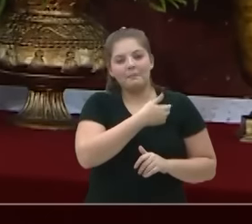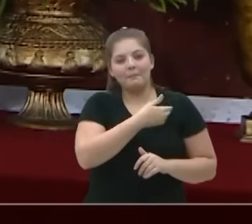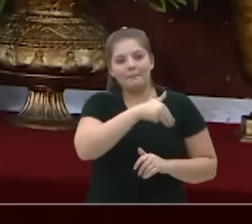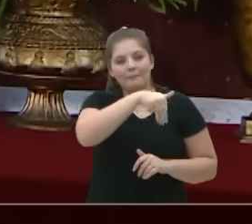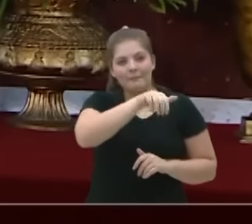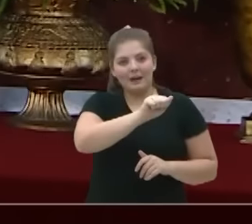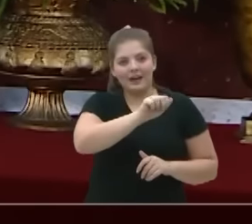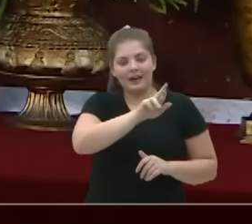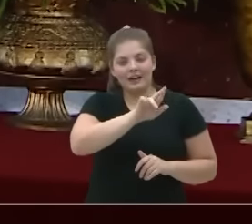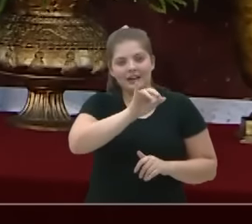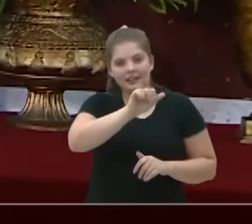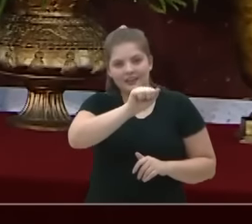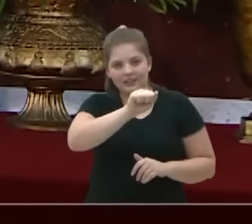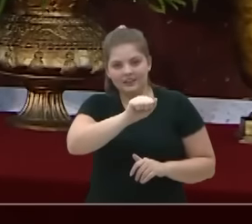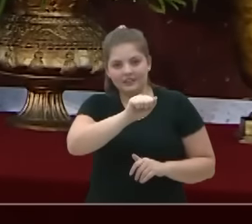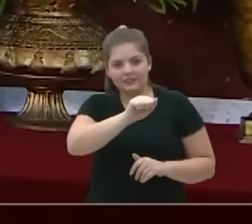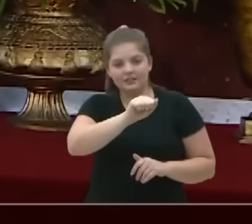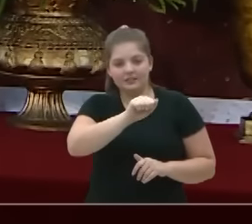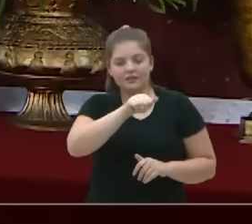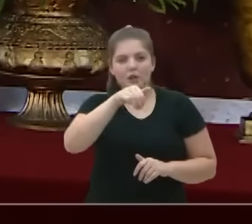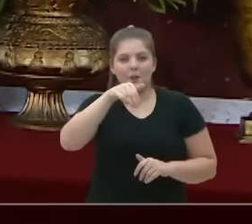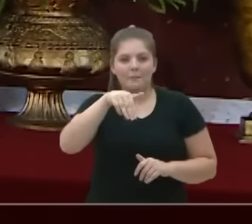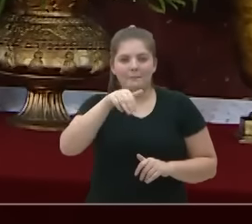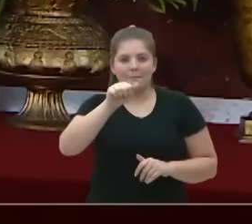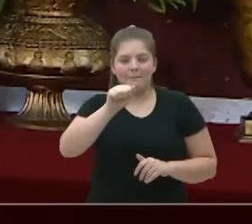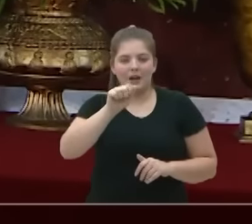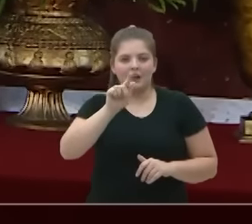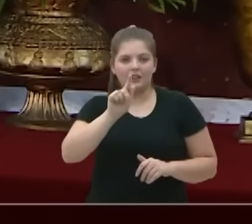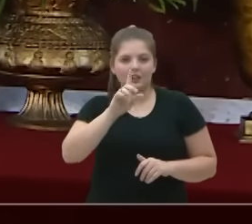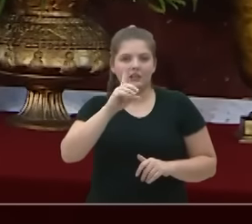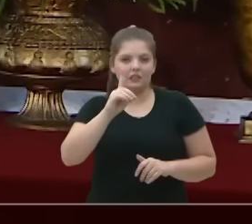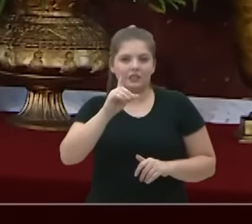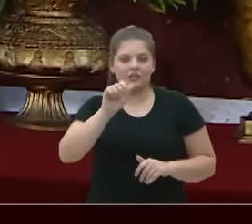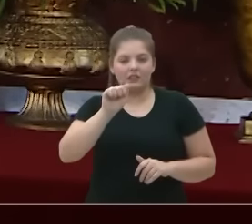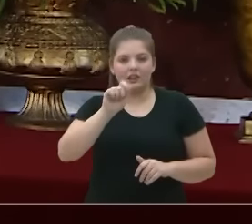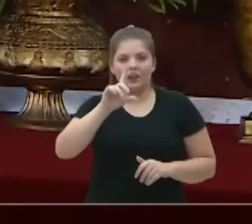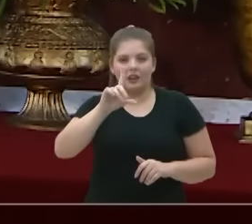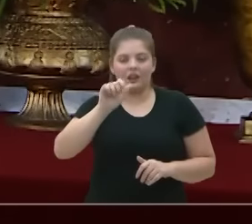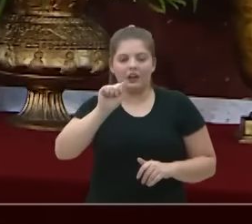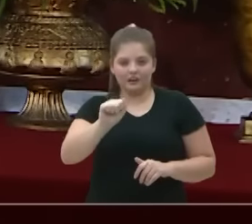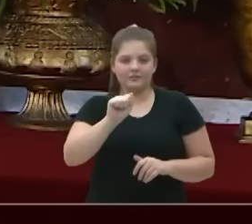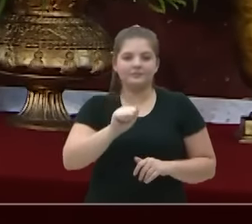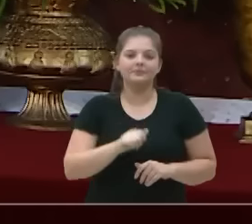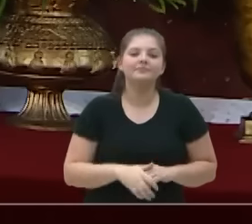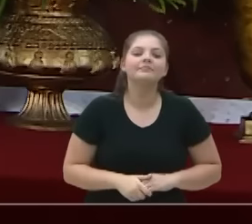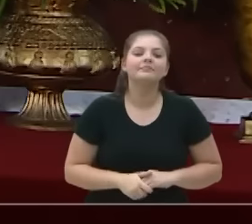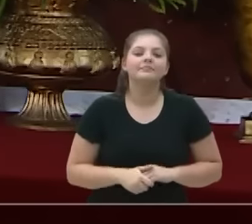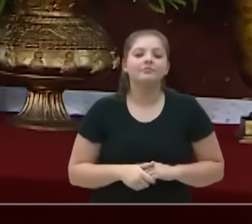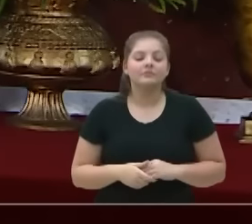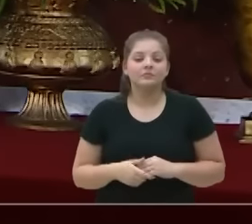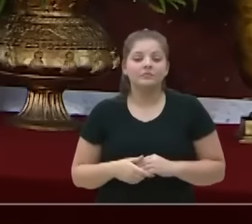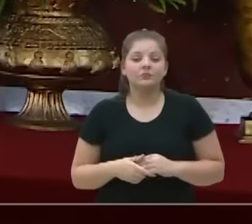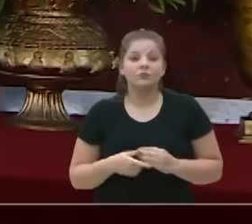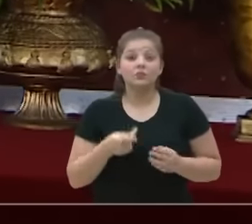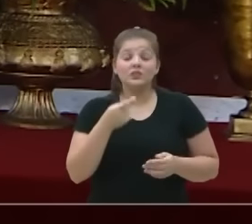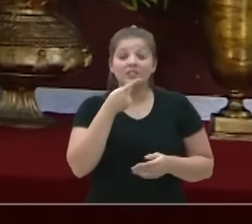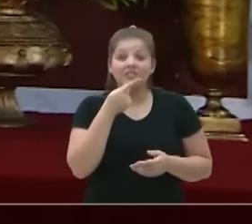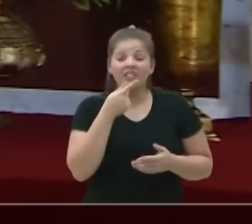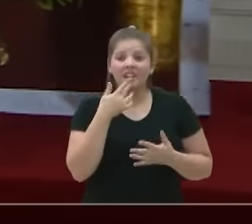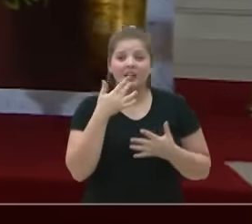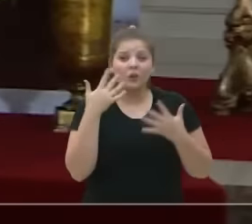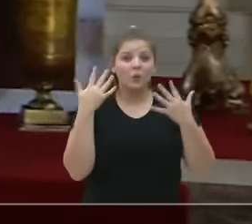que falo que algumas estátuas, não vou morrer antes não, tem gente que está falando, nossa, o senhor fala tanto nisso